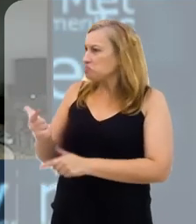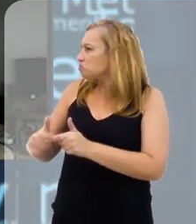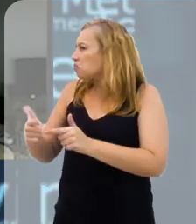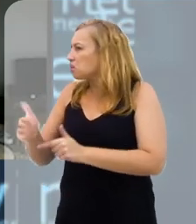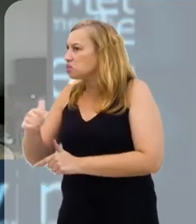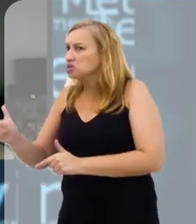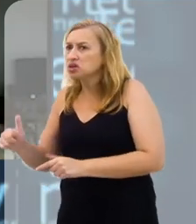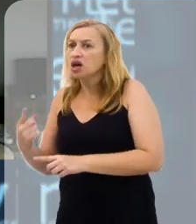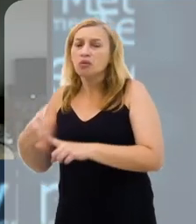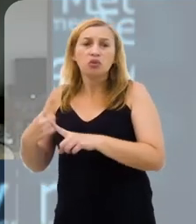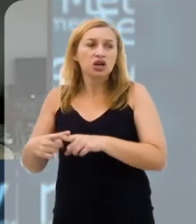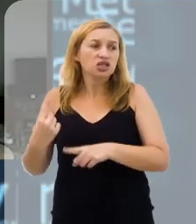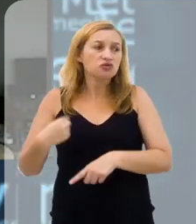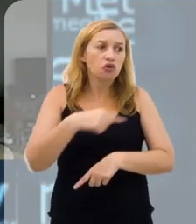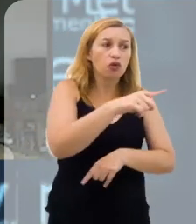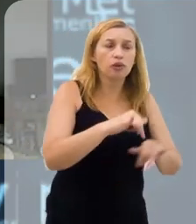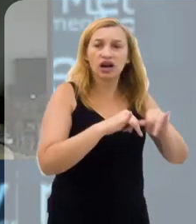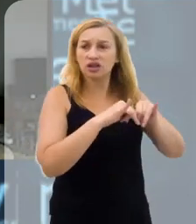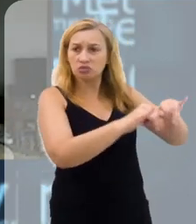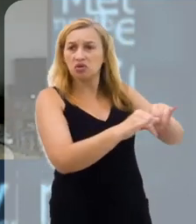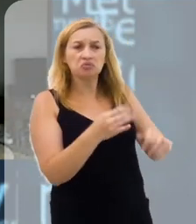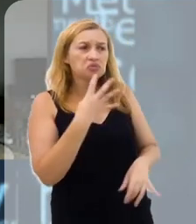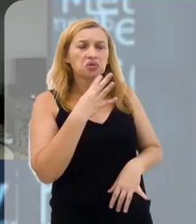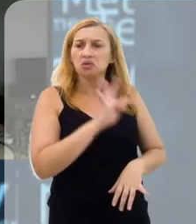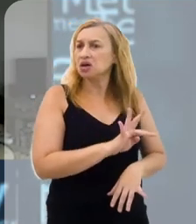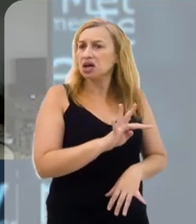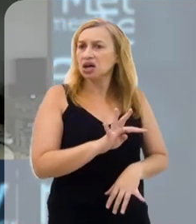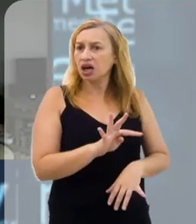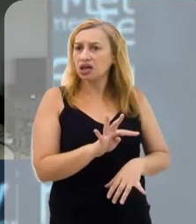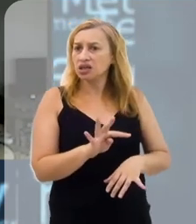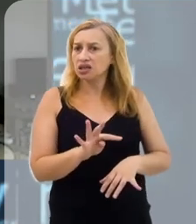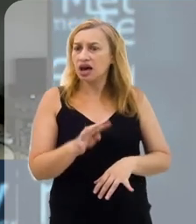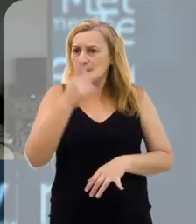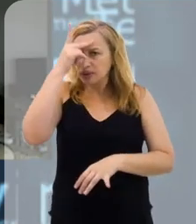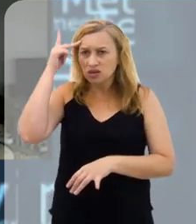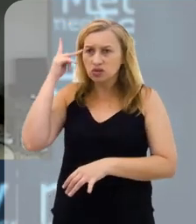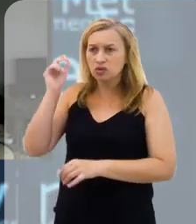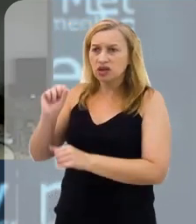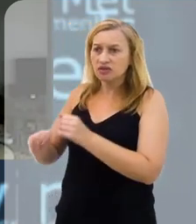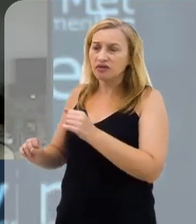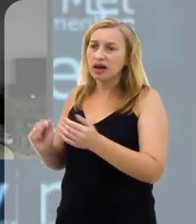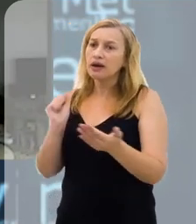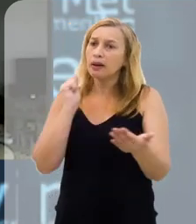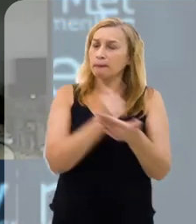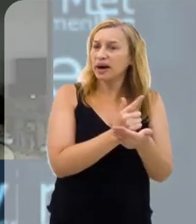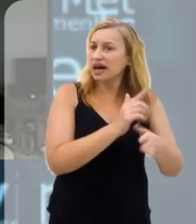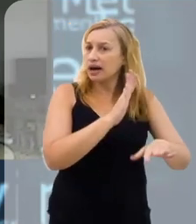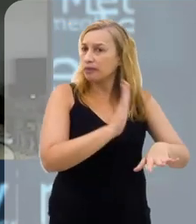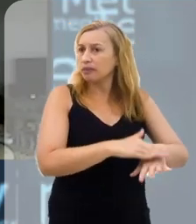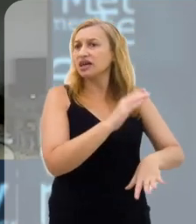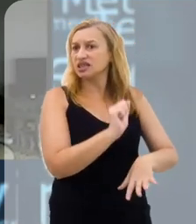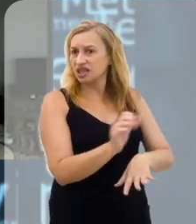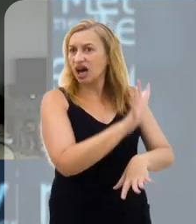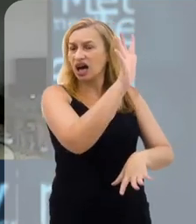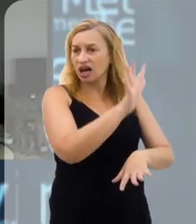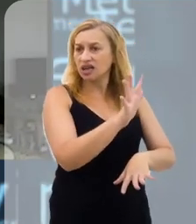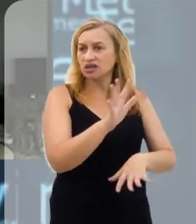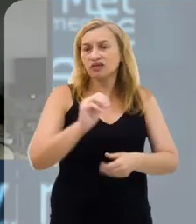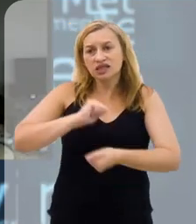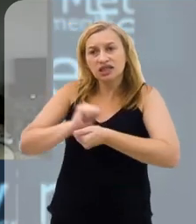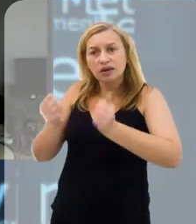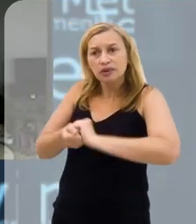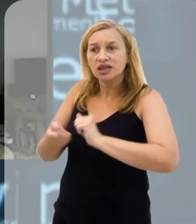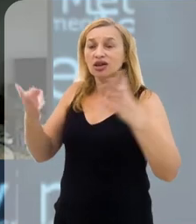tem problema algum, porque se ele for comprar lá na quitanda, no mercado dele, que ele nem conhece o produtor, ele vai pagar mais caro. Então, as pessoas vão